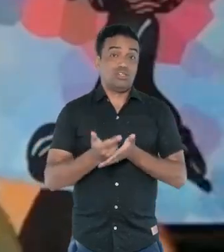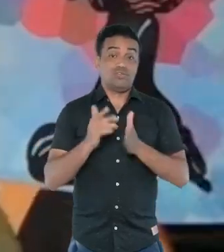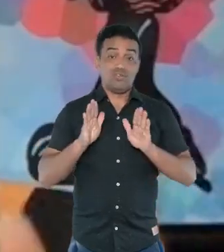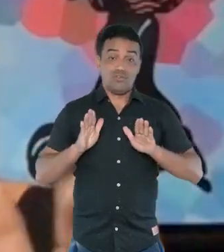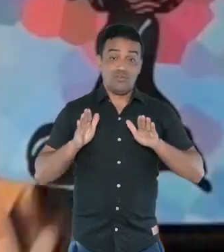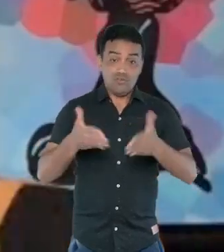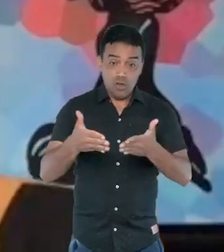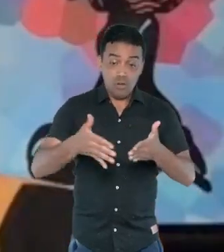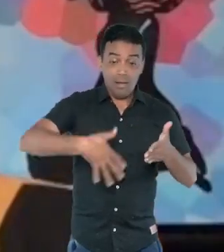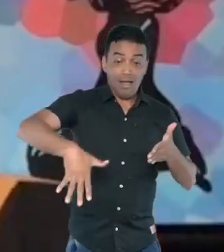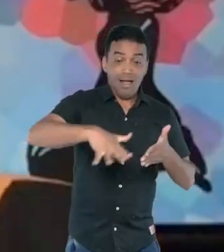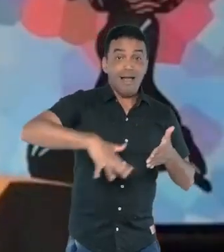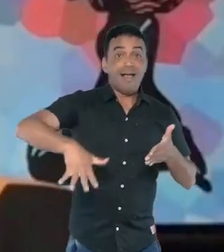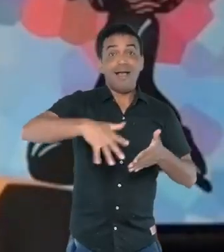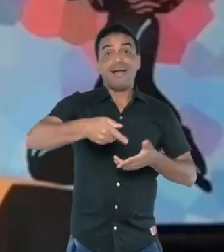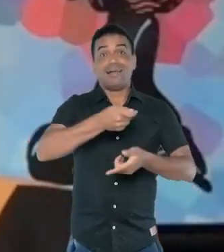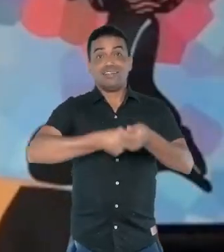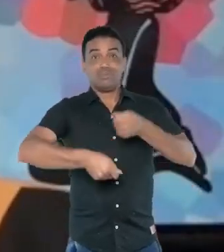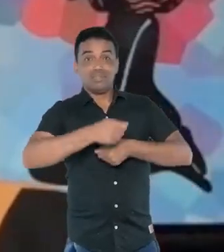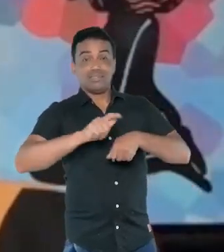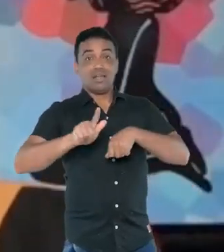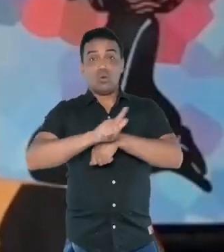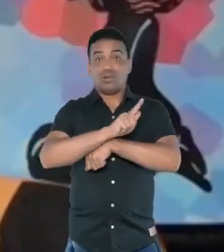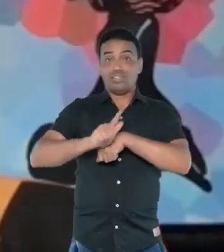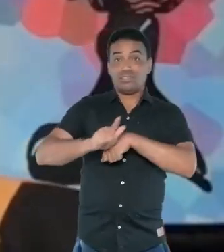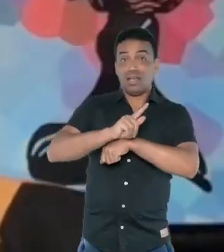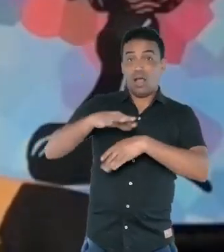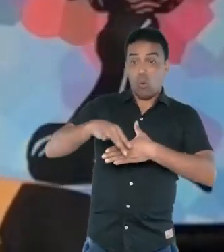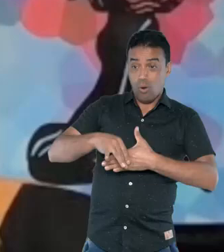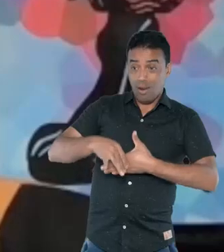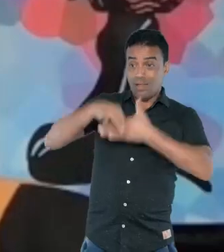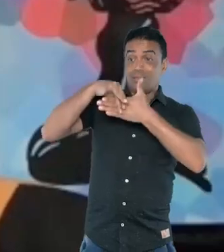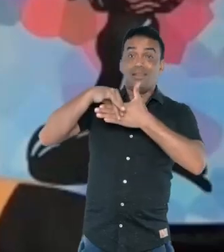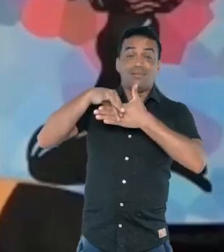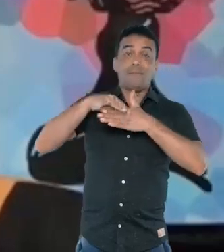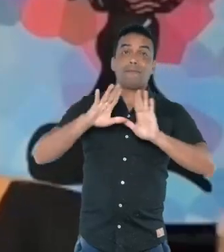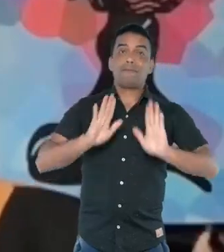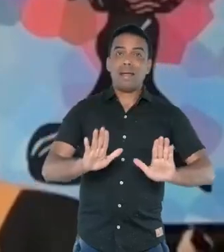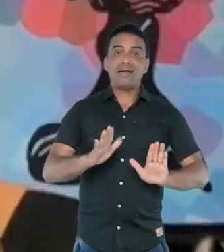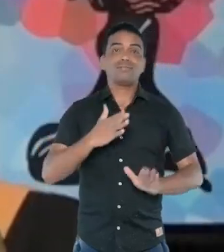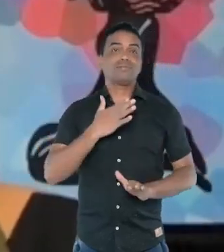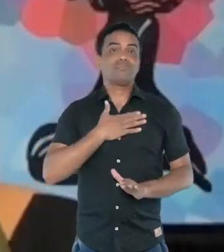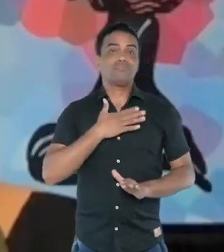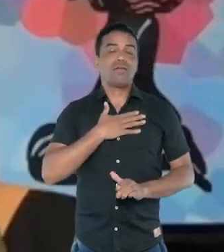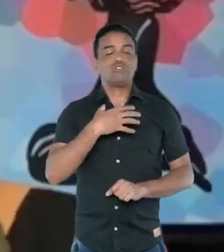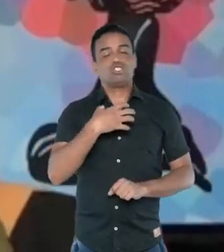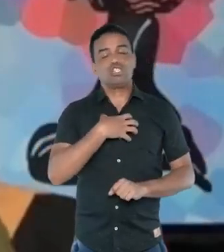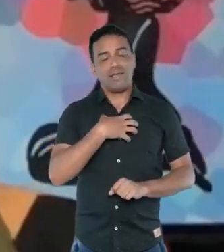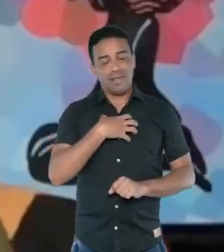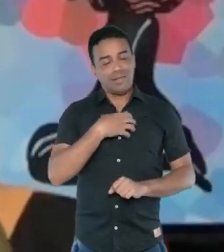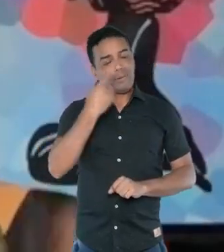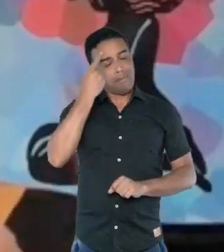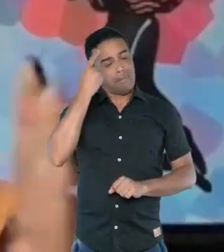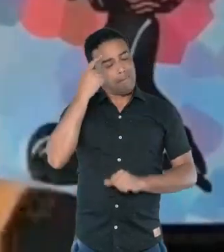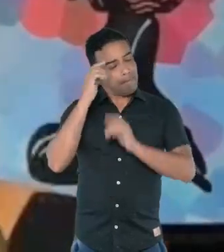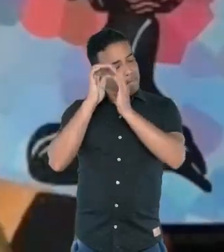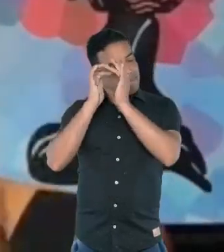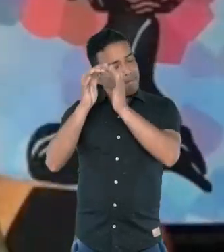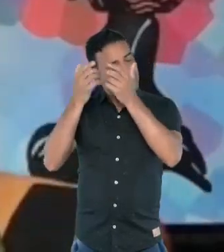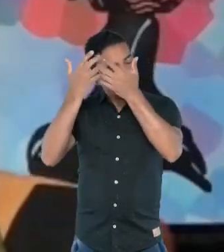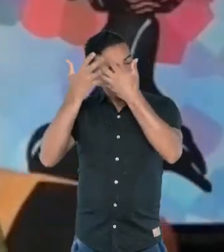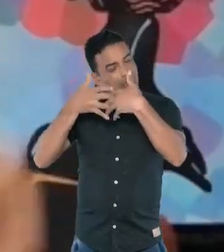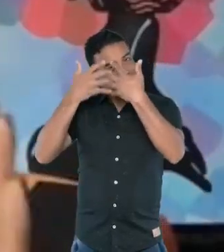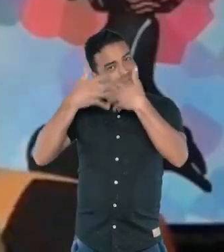para administração, para gestão, para liderança, mas a minha forma de pensar não é essa forma muito